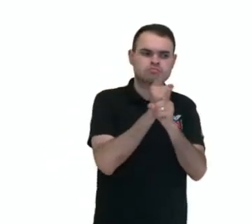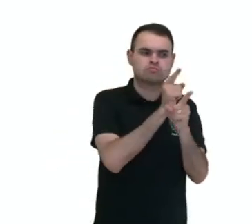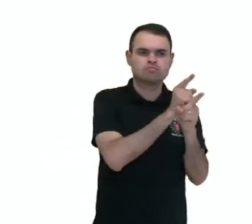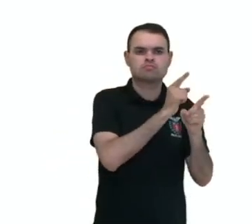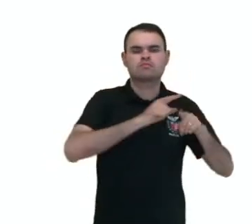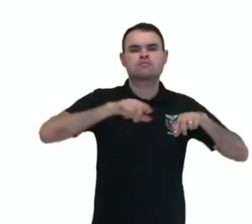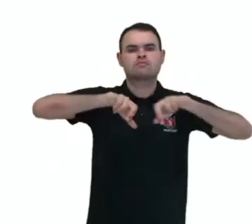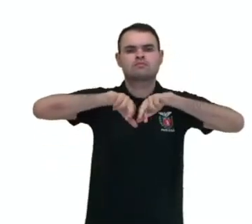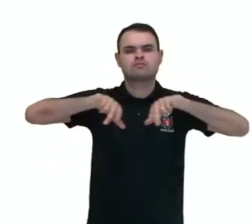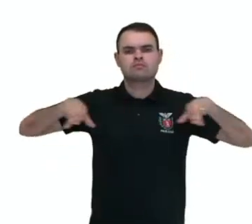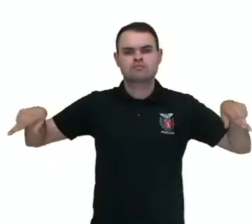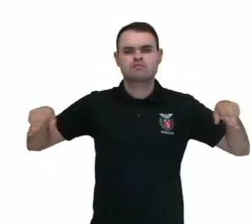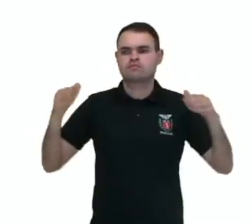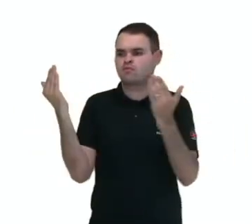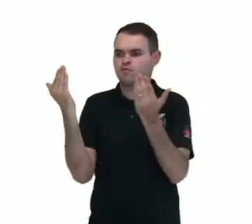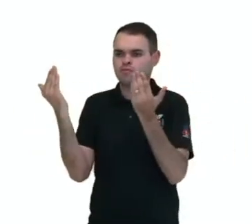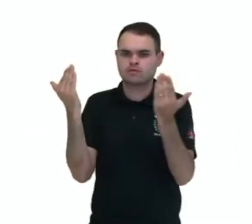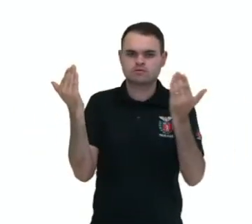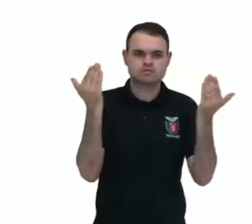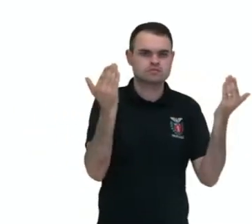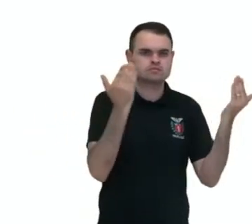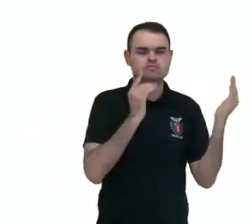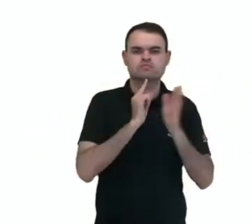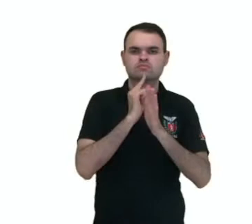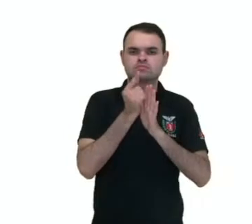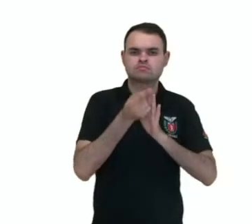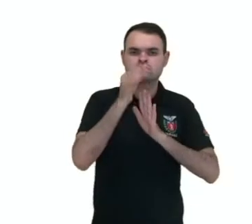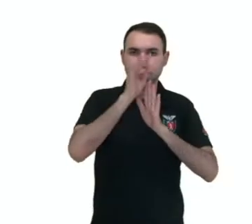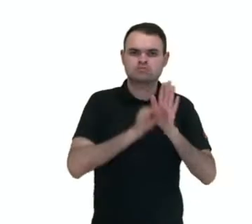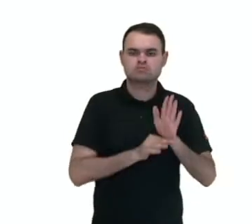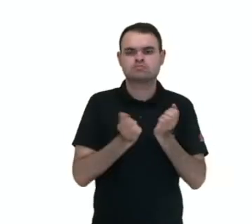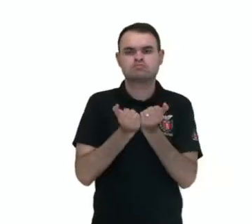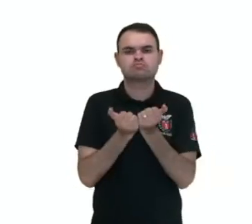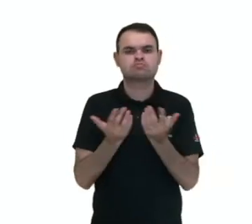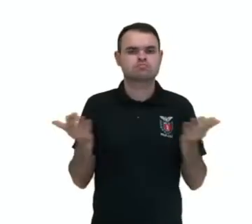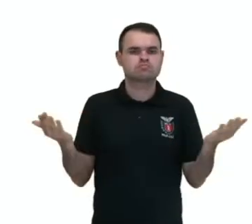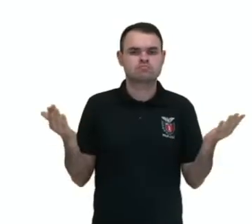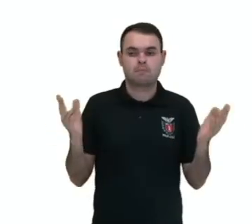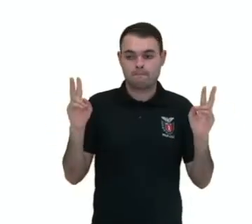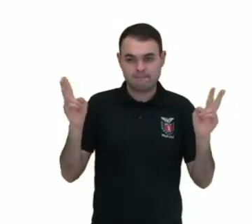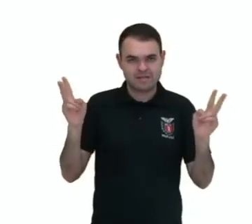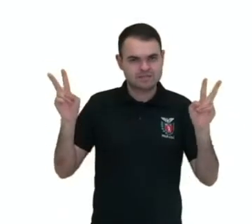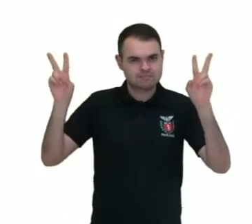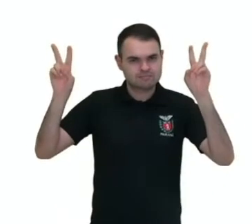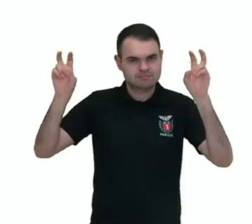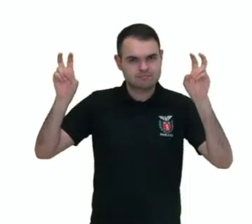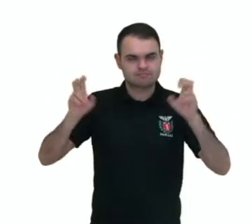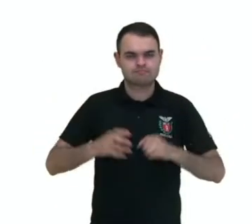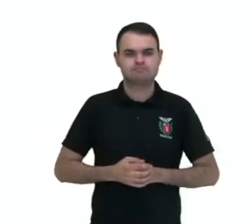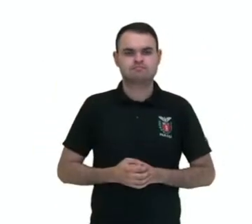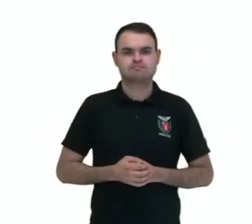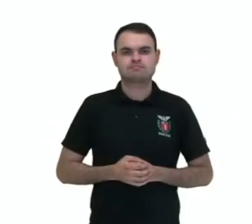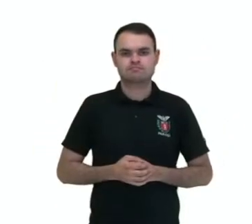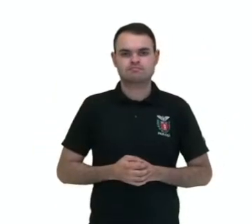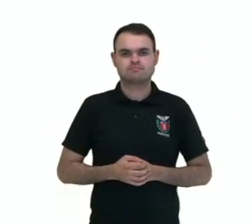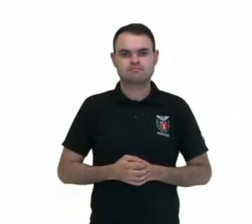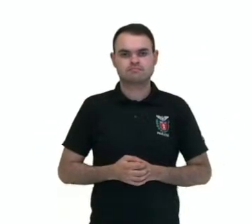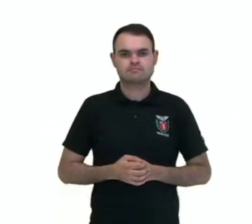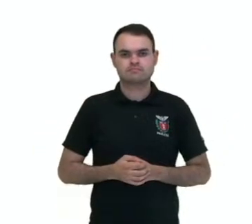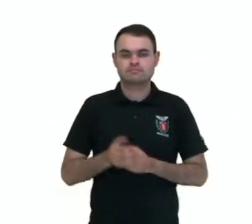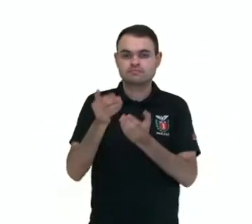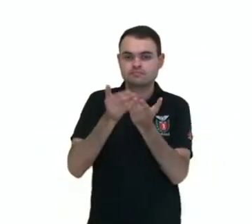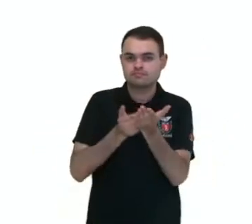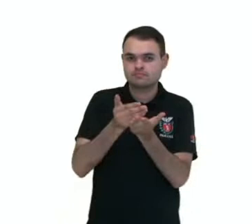na comparação entre gêneros textuais diversos que tratam do mesmo tema. Então, para início